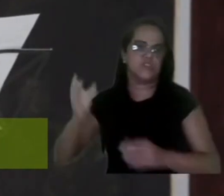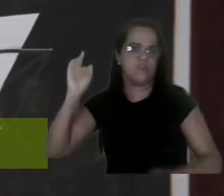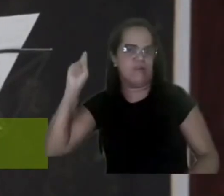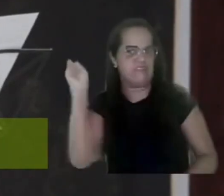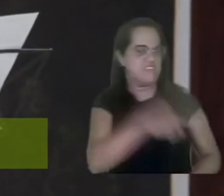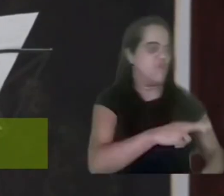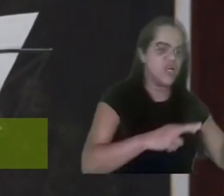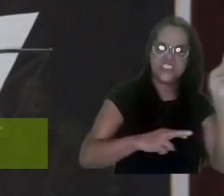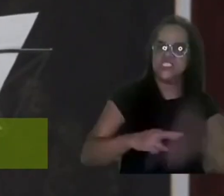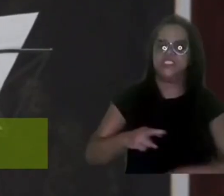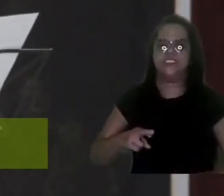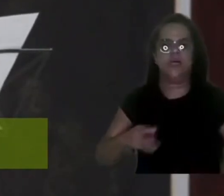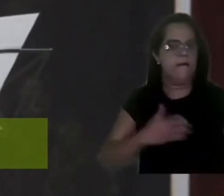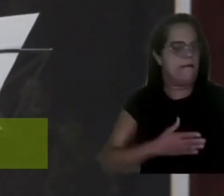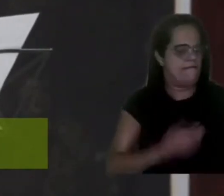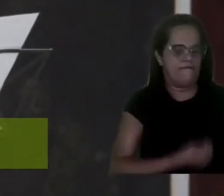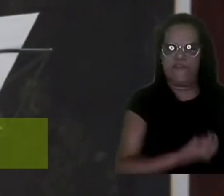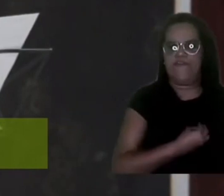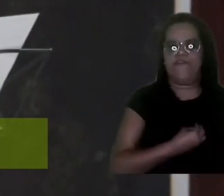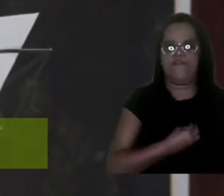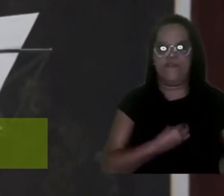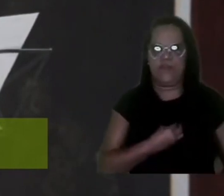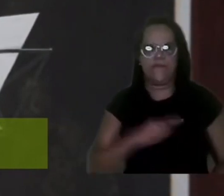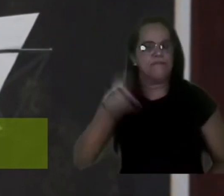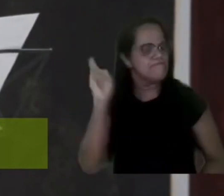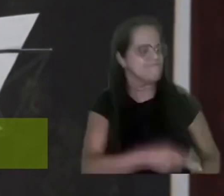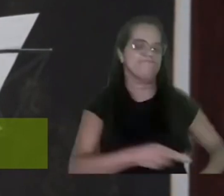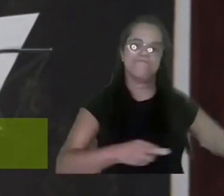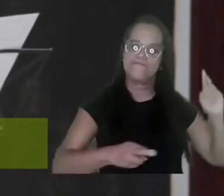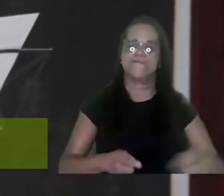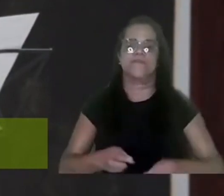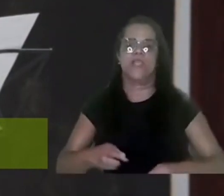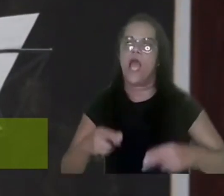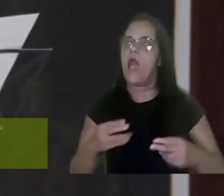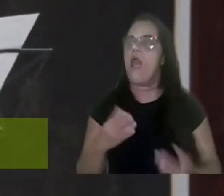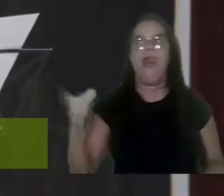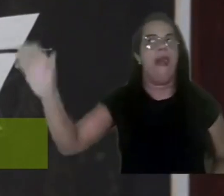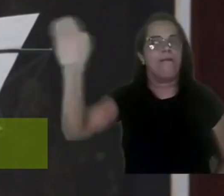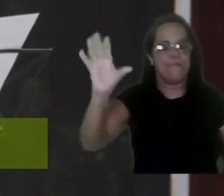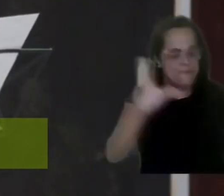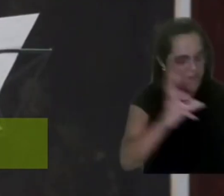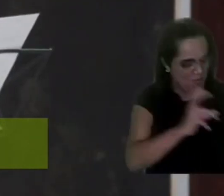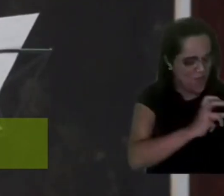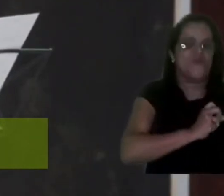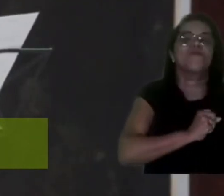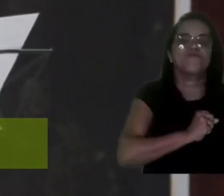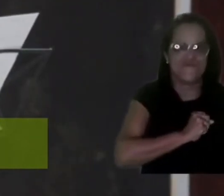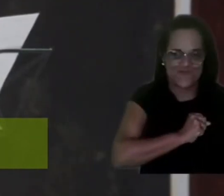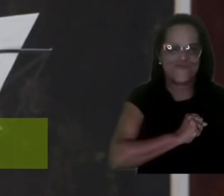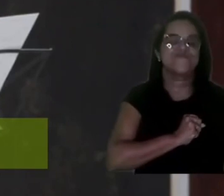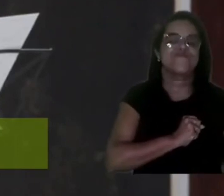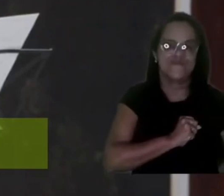morrer, muitas razões para dar amor.